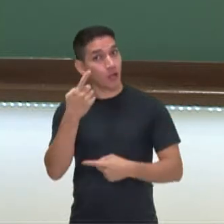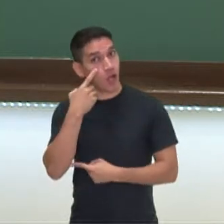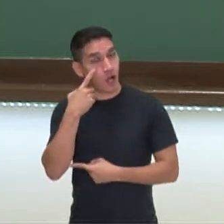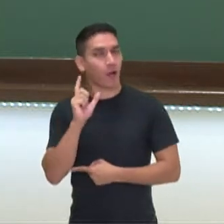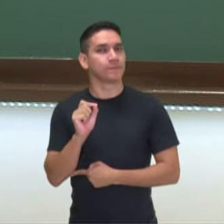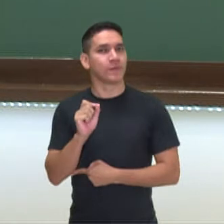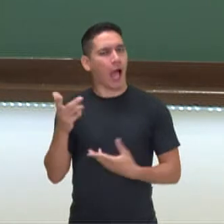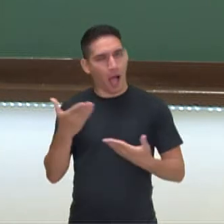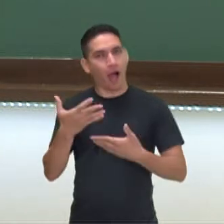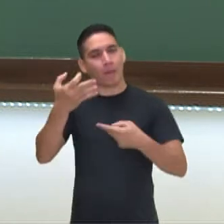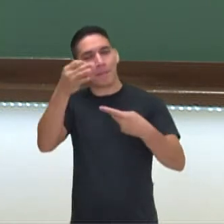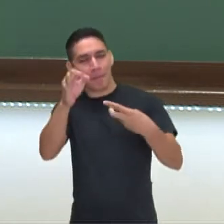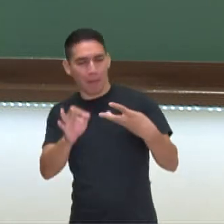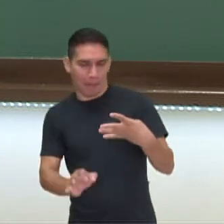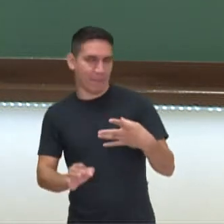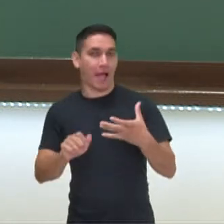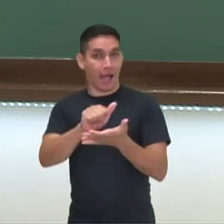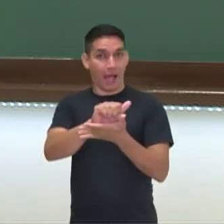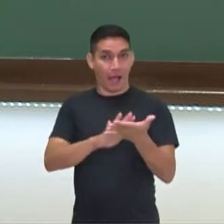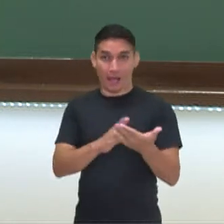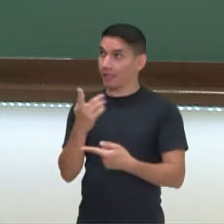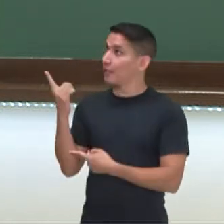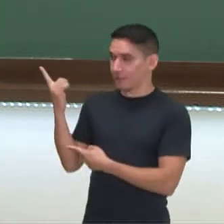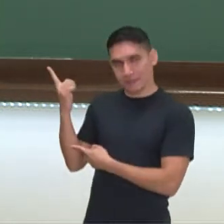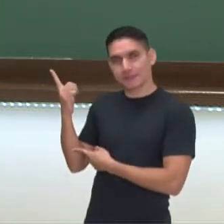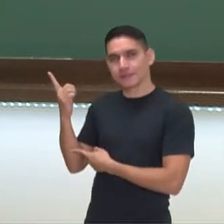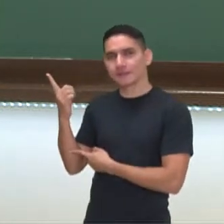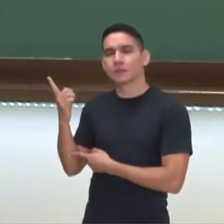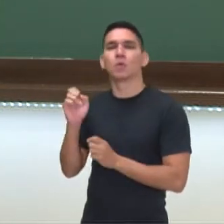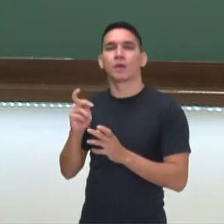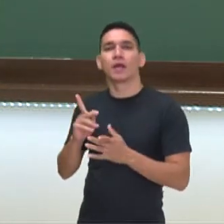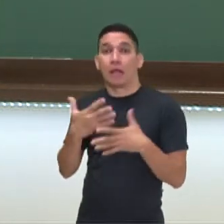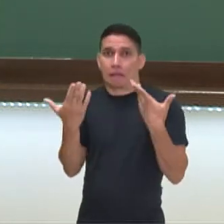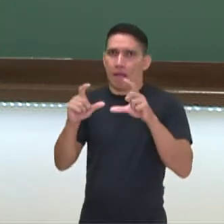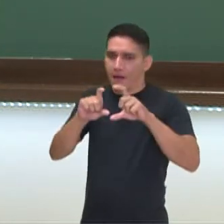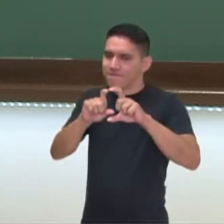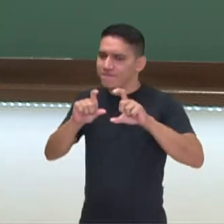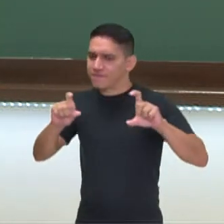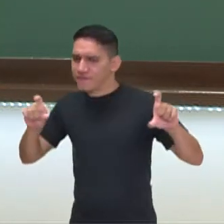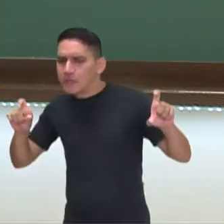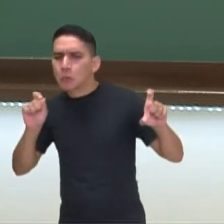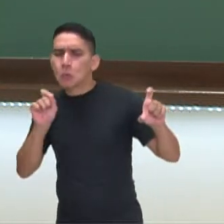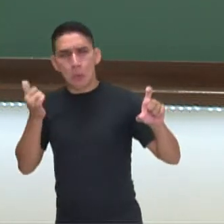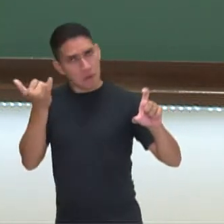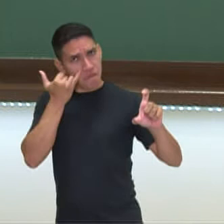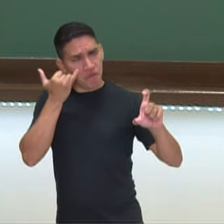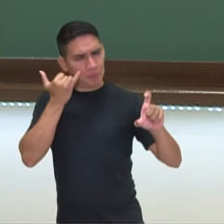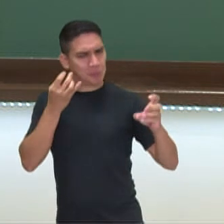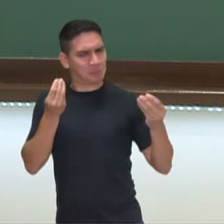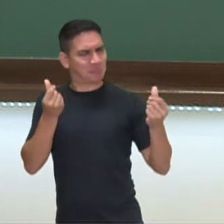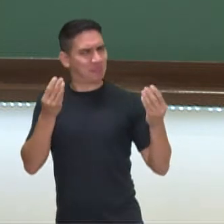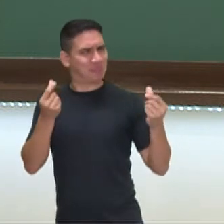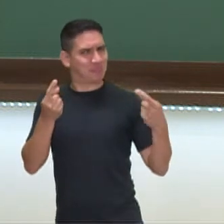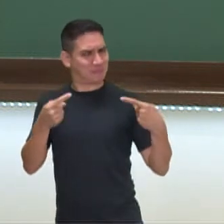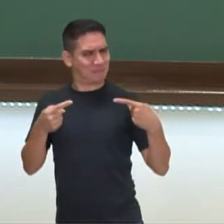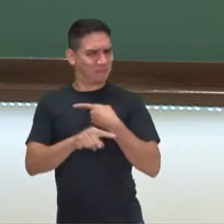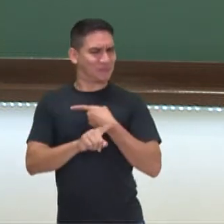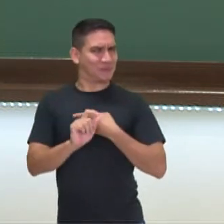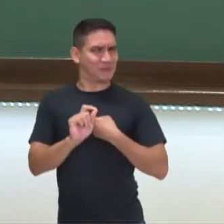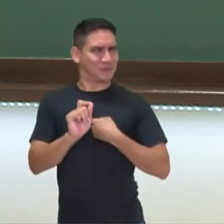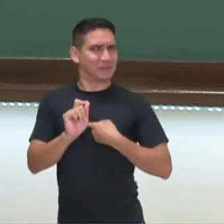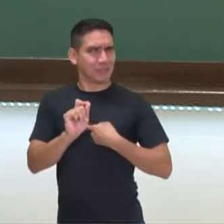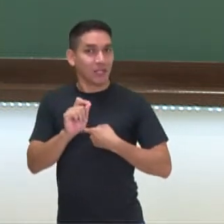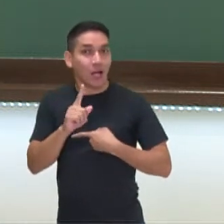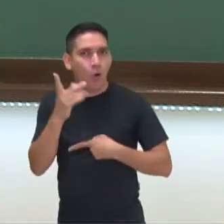Galera, vamos corrigir o nosso exercício, né? Então a frase ela traz informações incorretas. Conseguiu